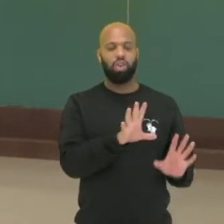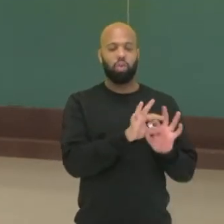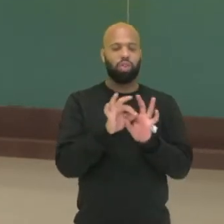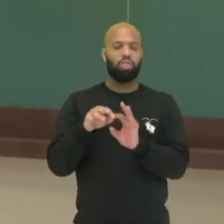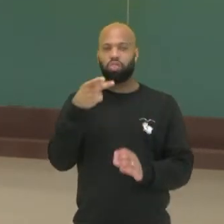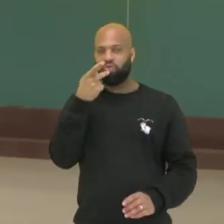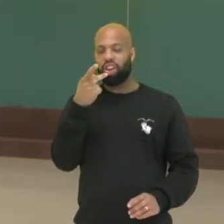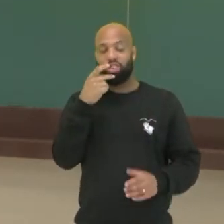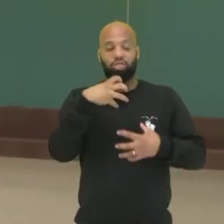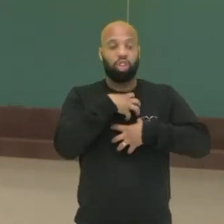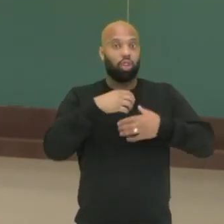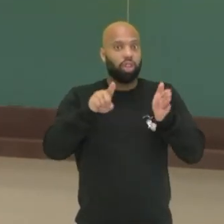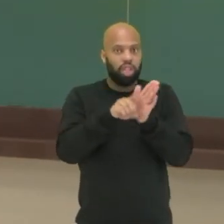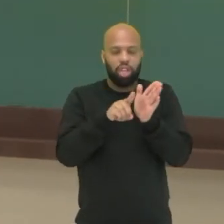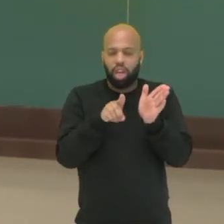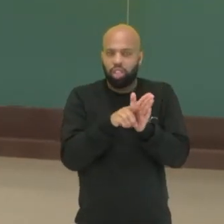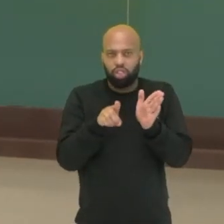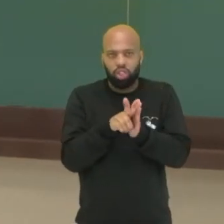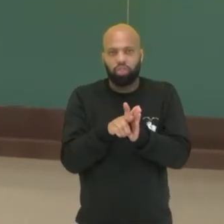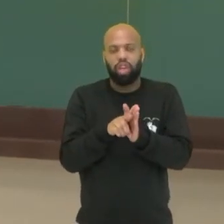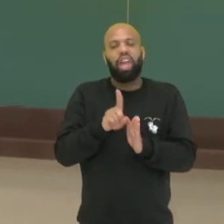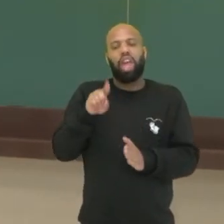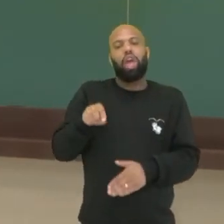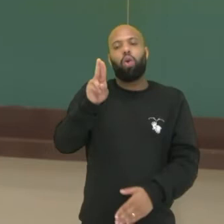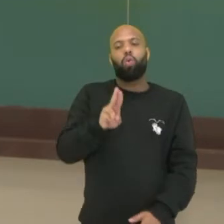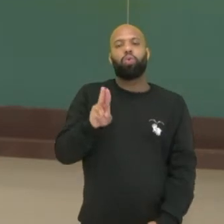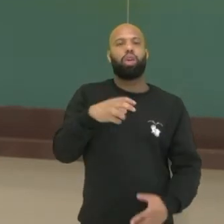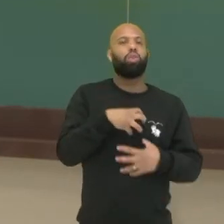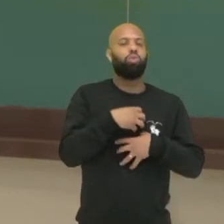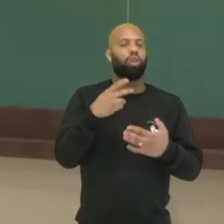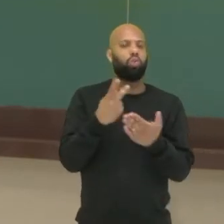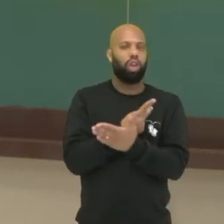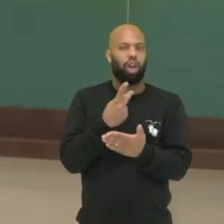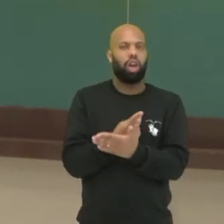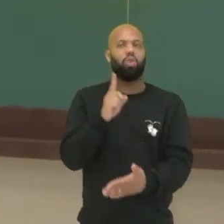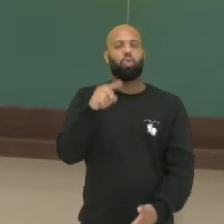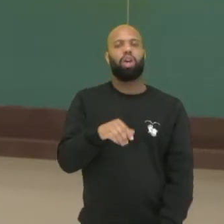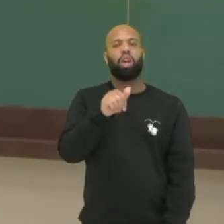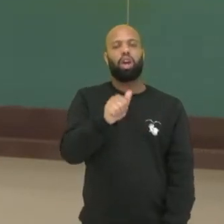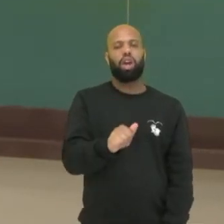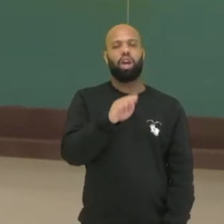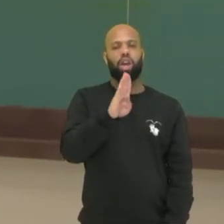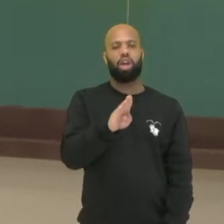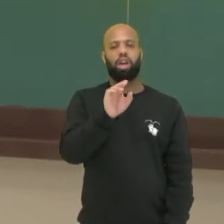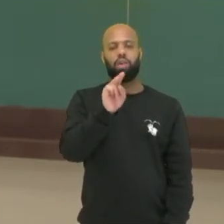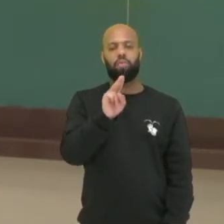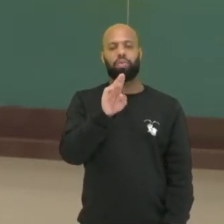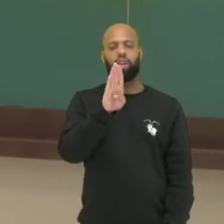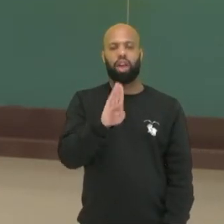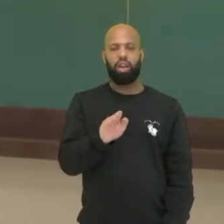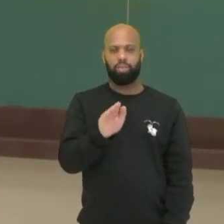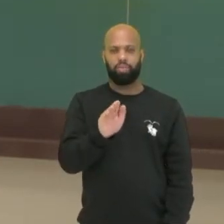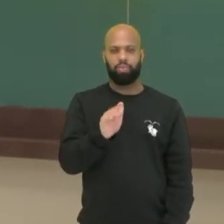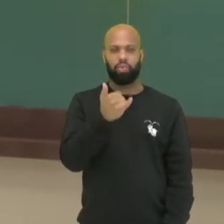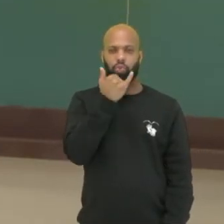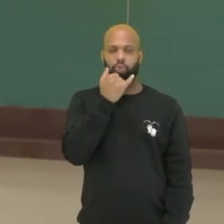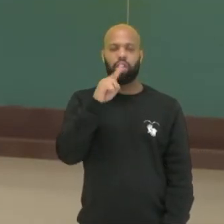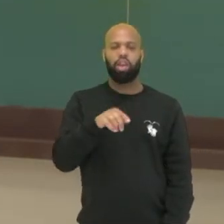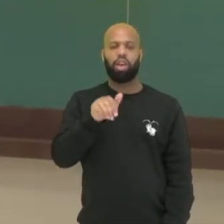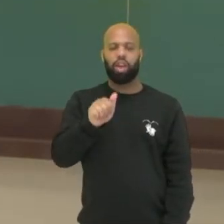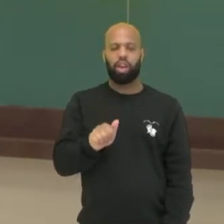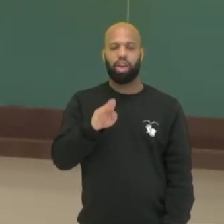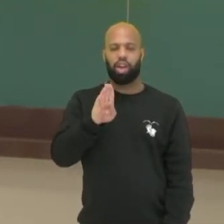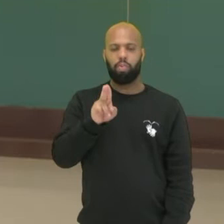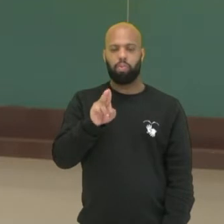negativo mesmo. Então, para trazer algo que não é positivo. O que é abusivo? A persuasão dos pequenos. Então,